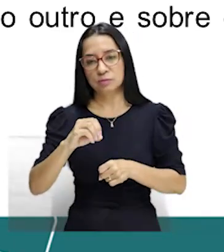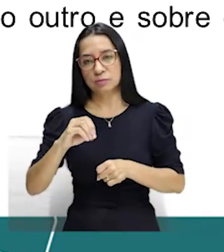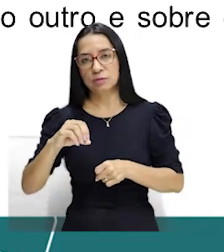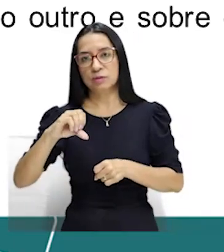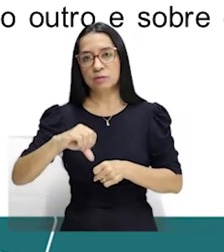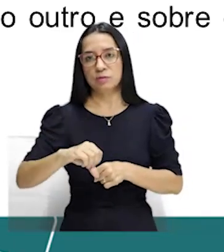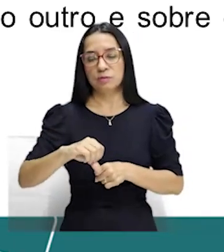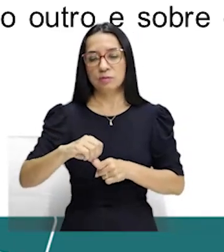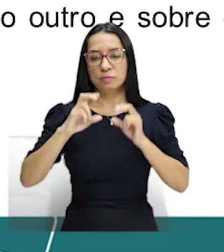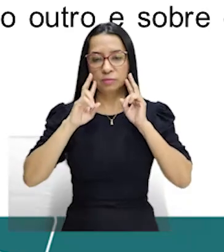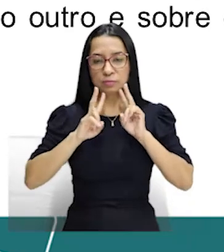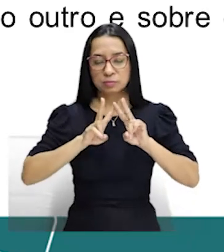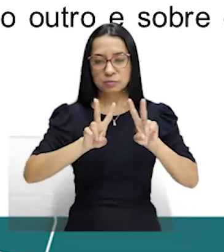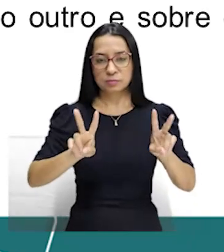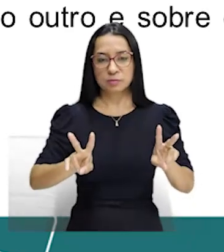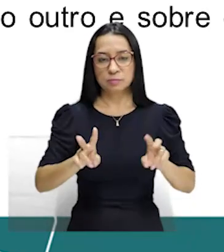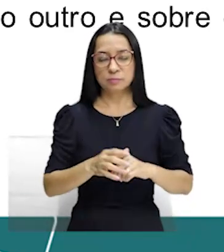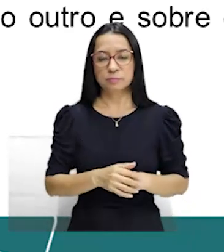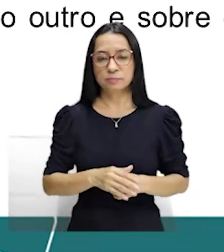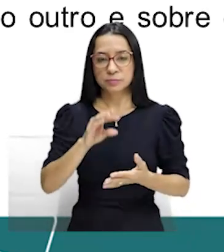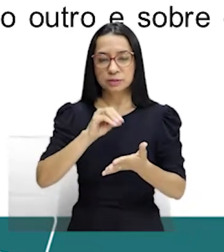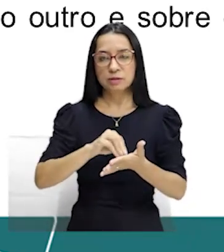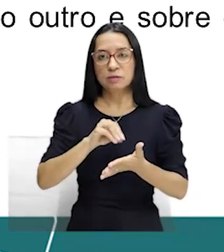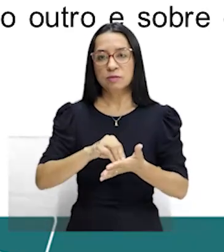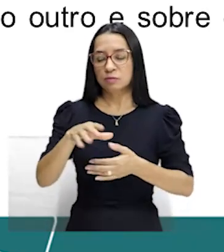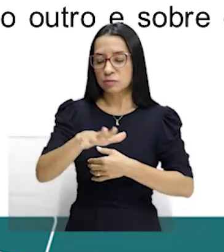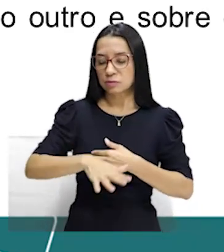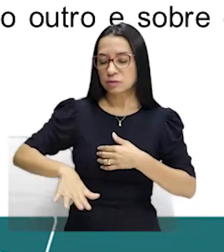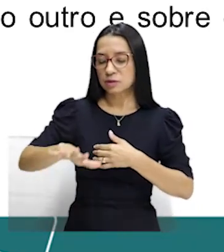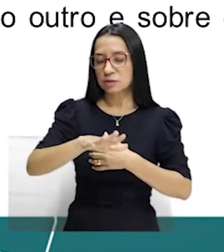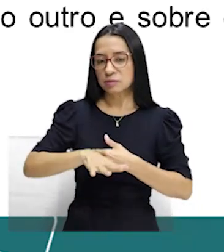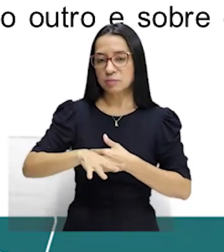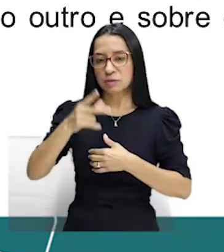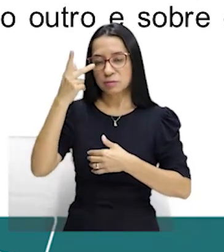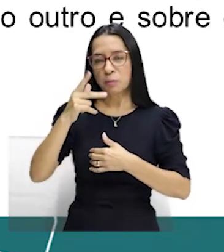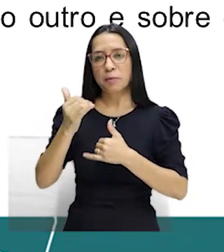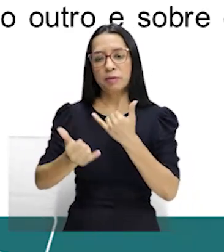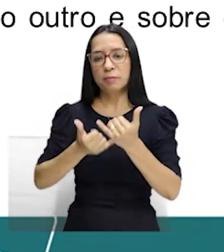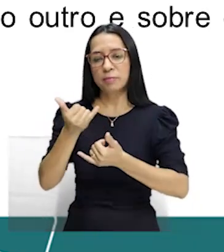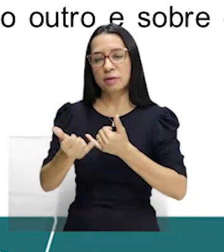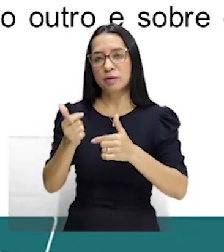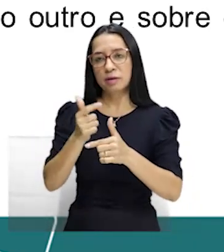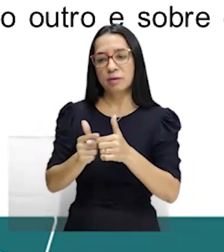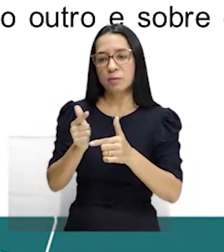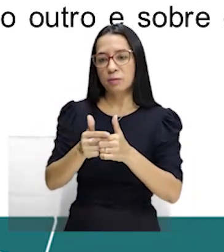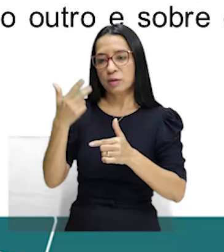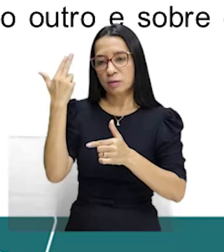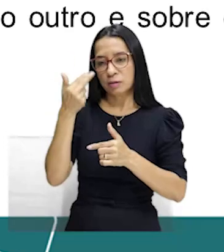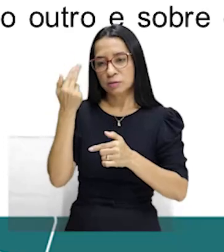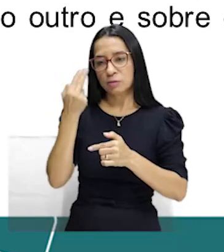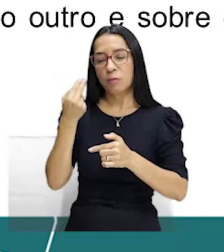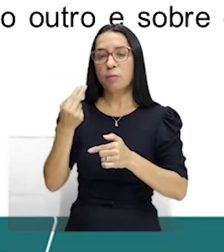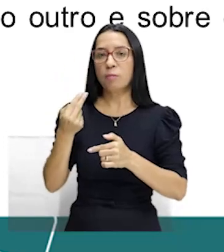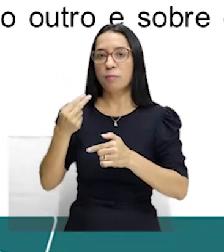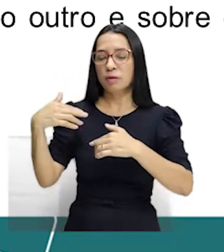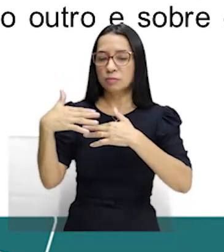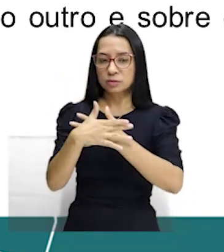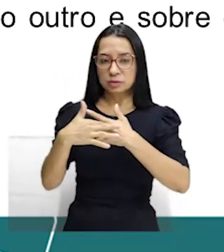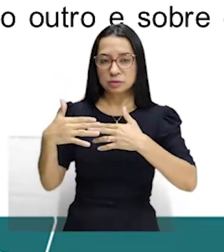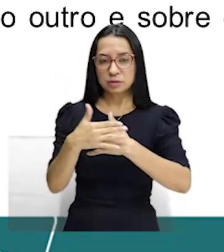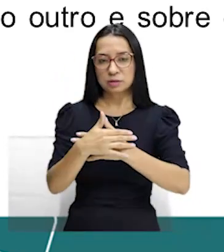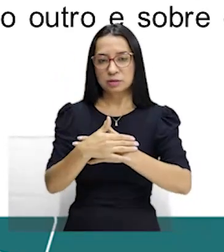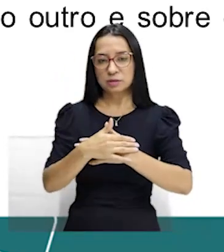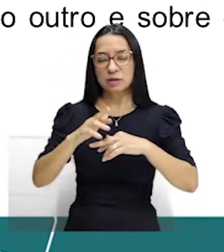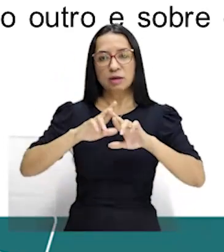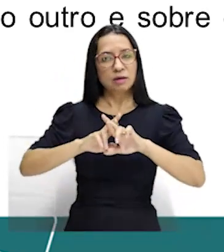analisarmos. A falta de espaço para brincar é um problema muito comum nos grandes centros urbanos. Diversas